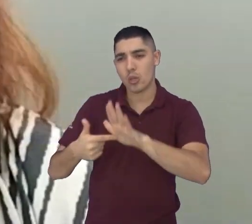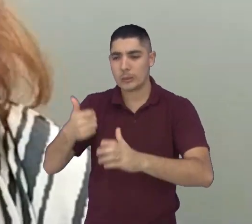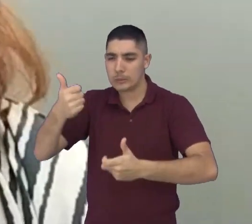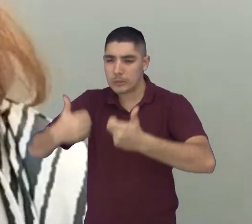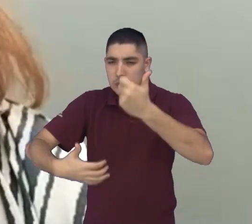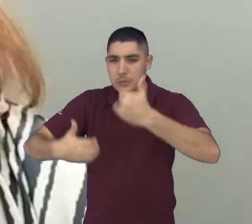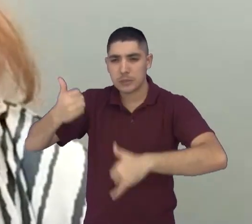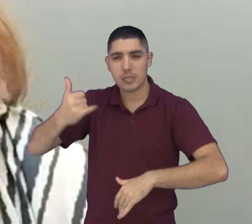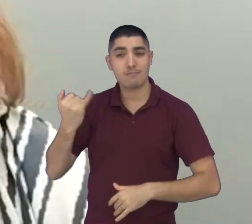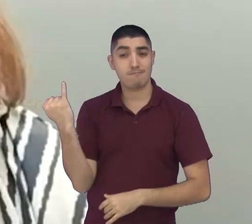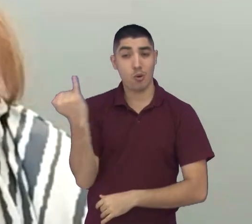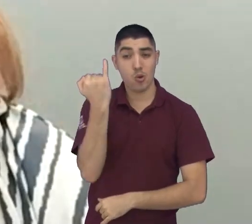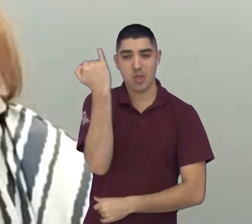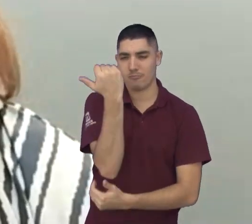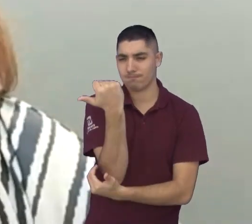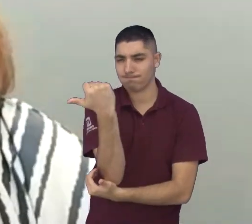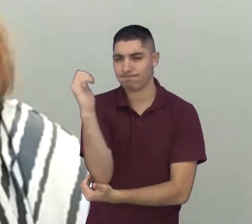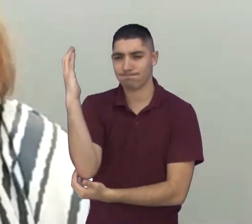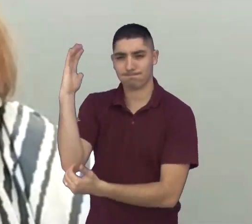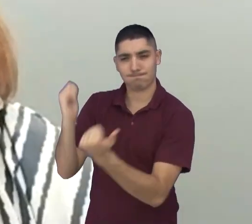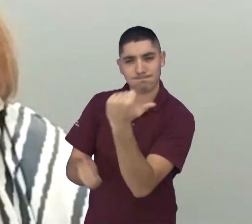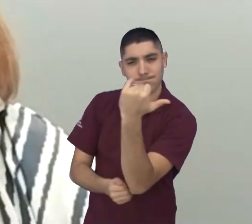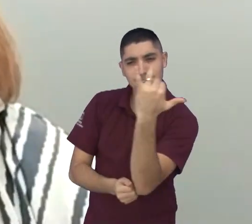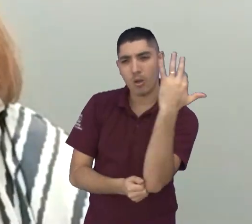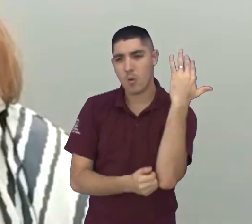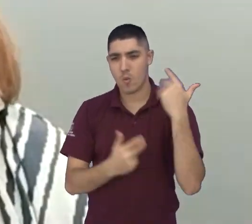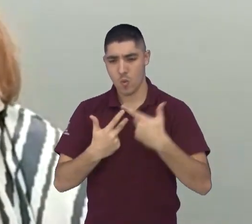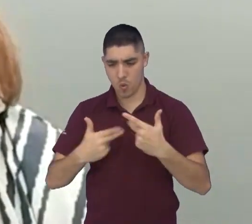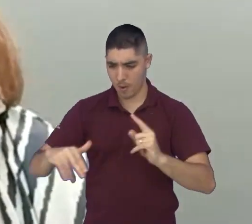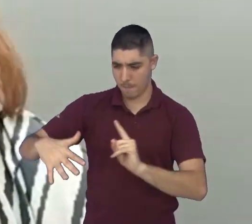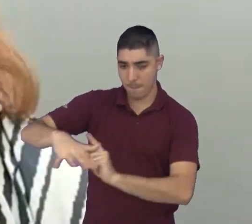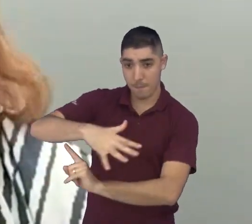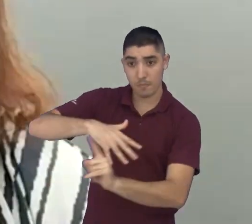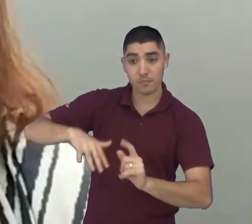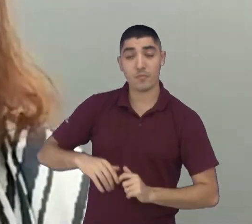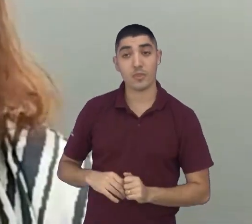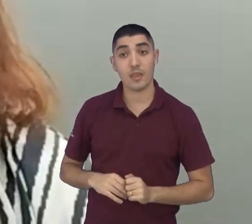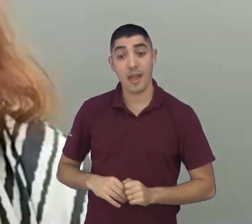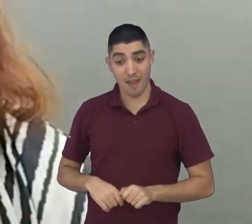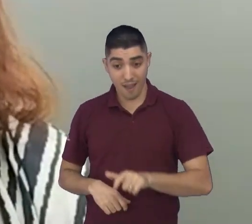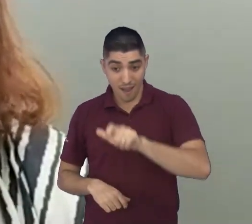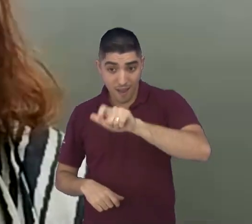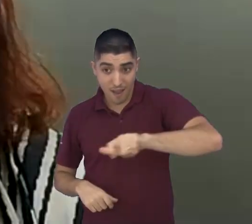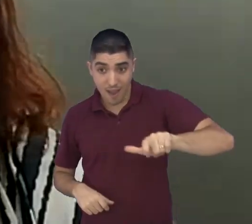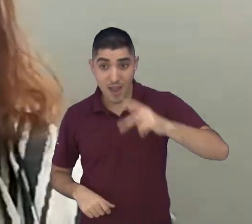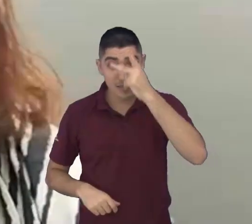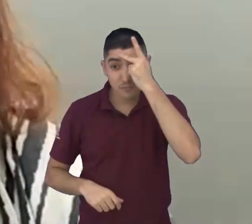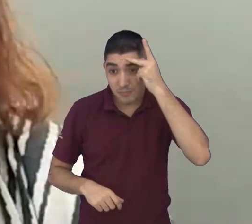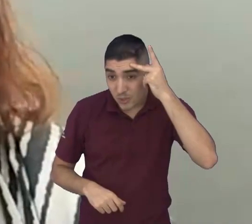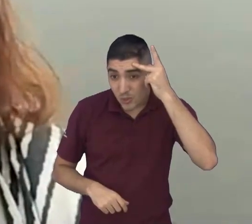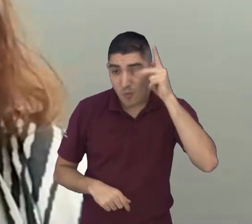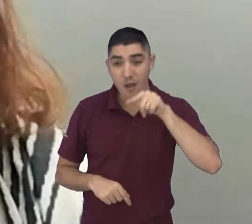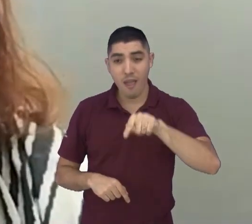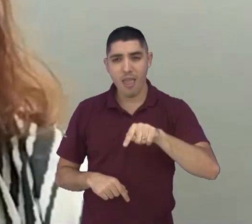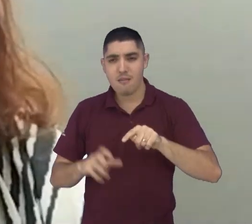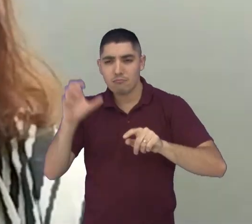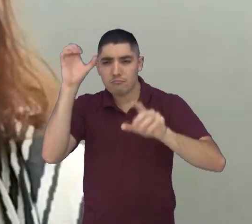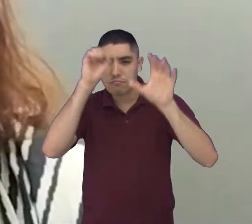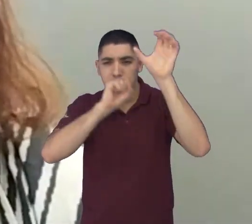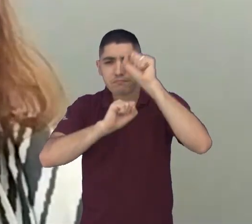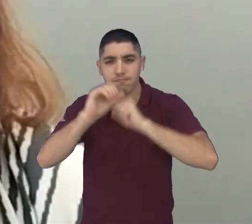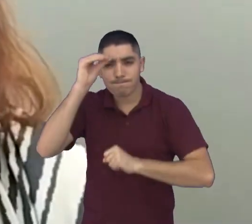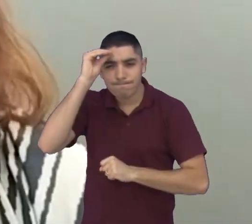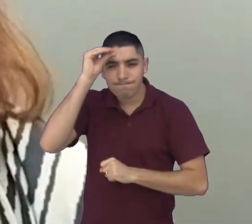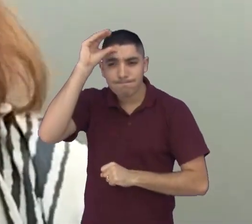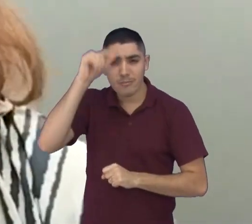ambiental desses sistemas, é a base para a formação do indivíduo no